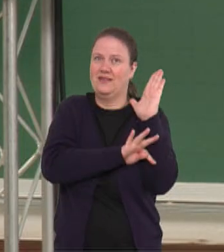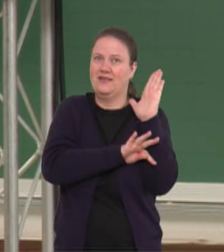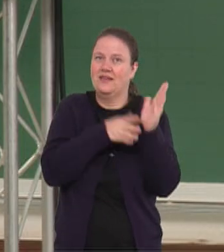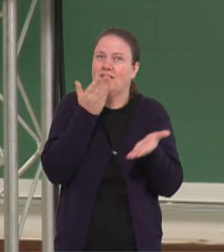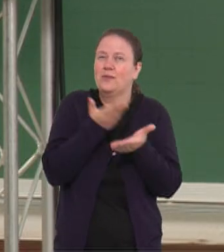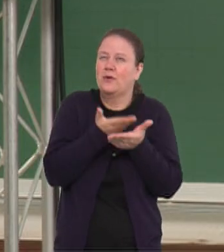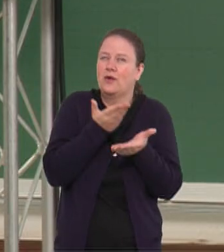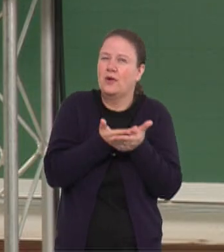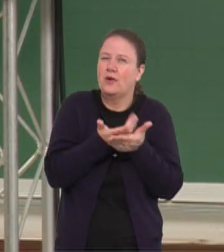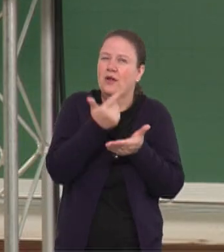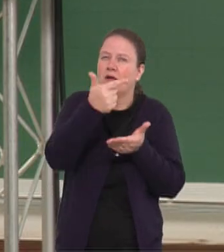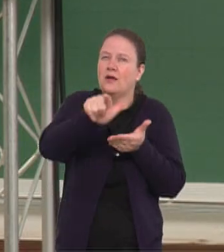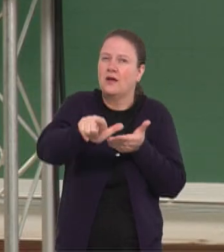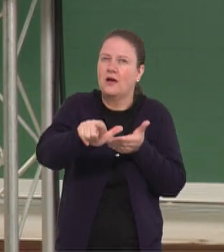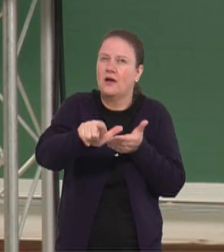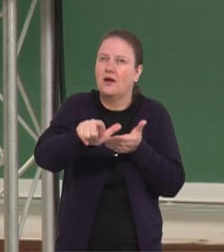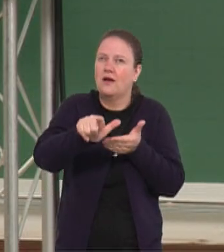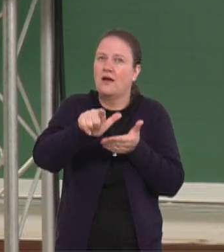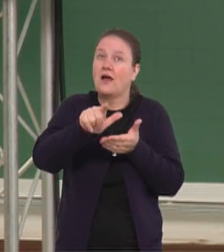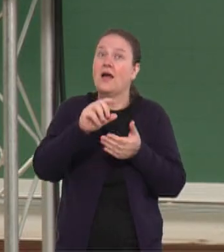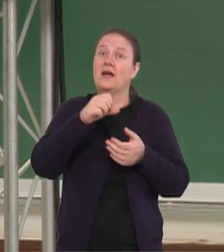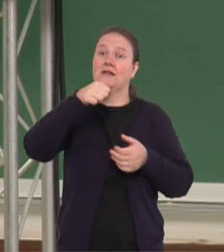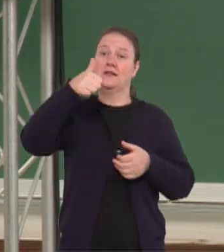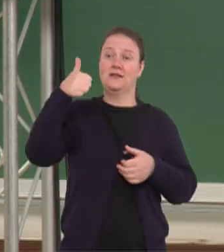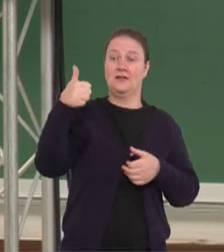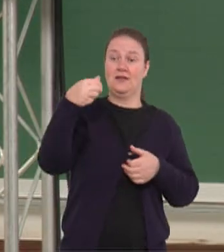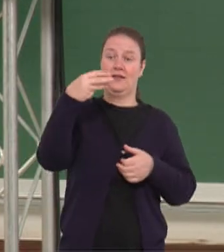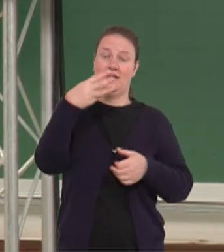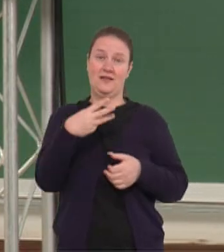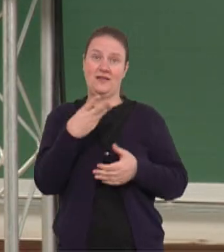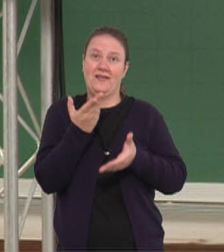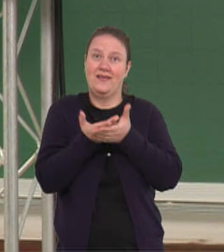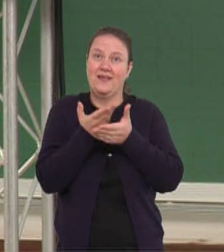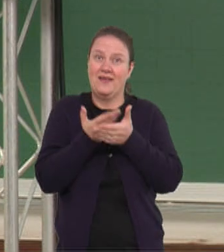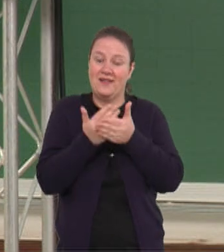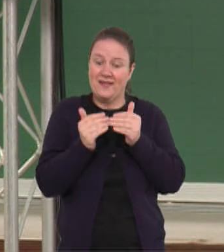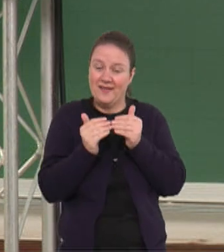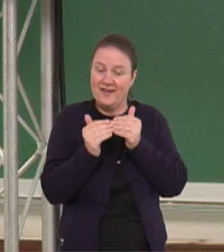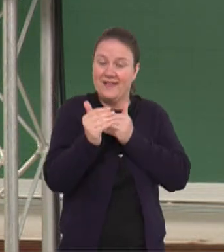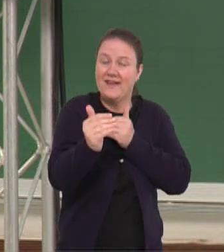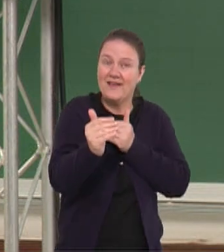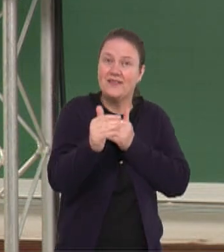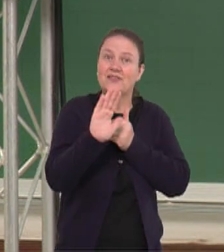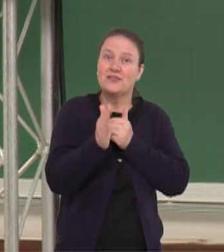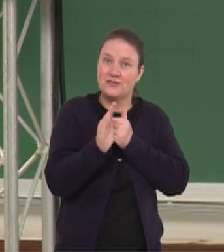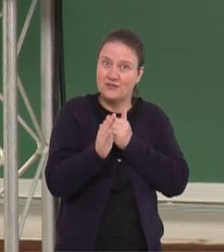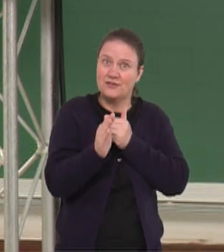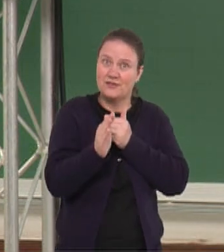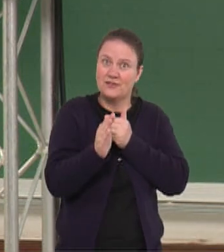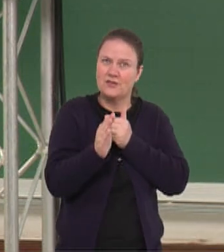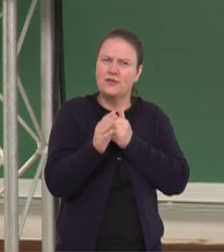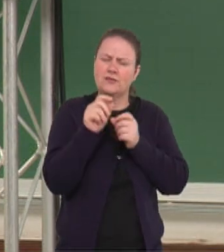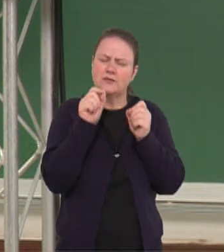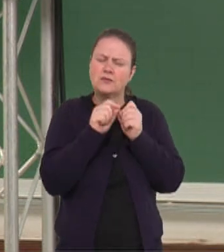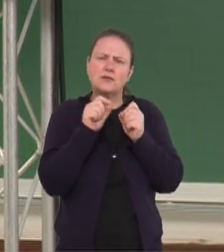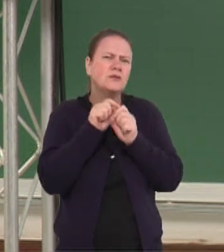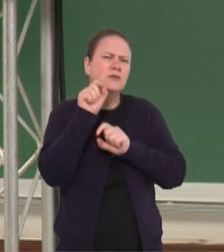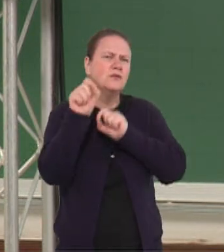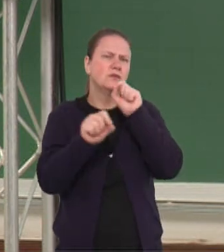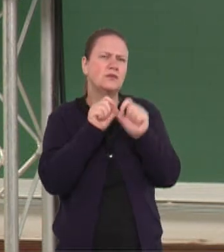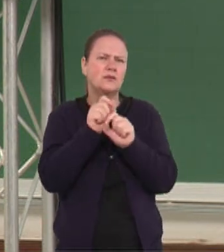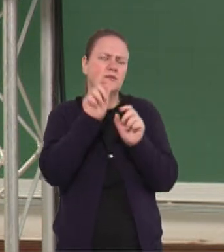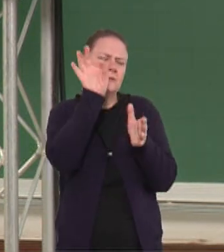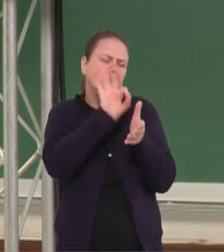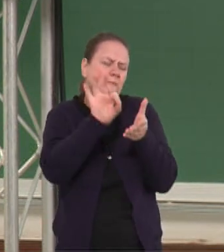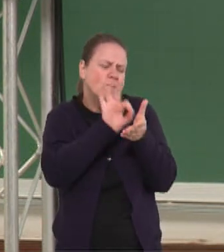próxima logo na sequência, a nossa 13ª aula que vem aí e a gente vai fazer um pouquinho mais da nossa